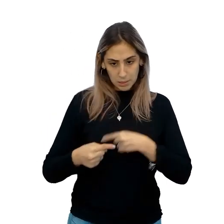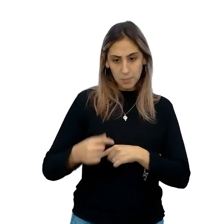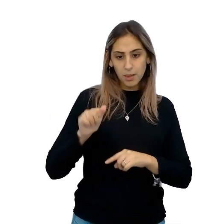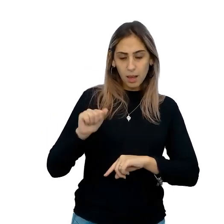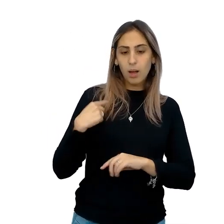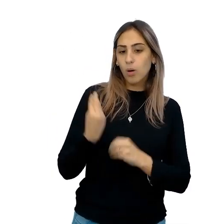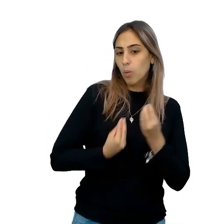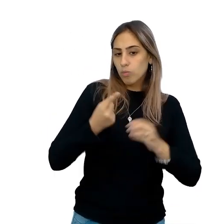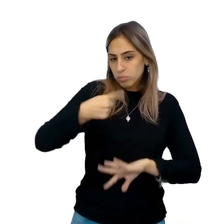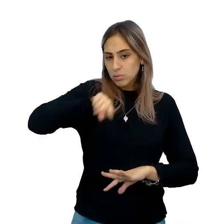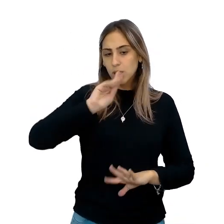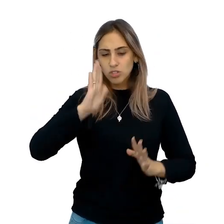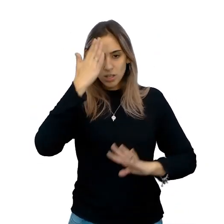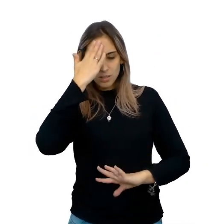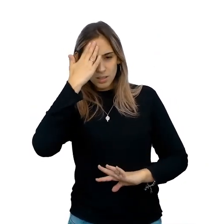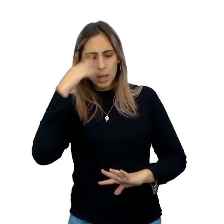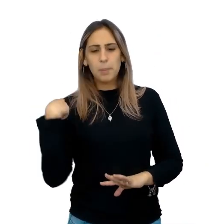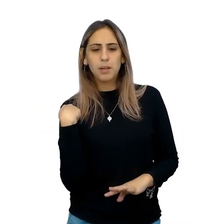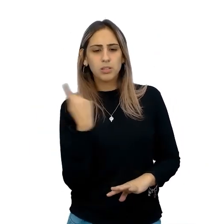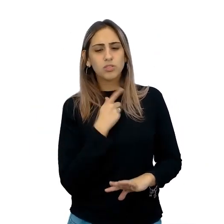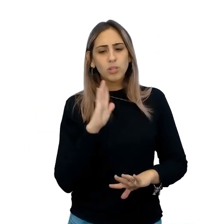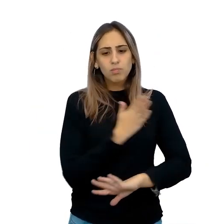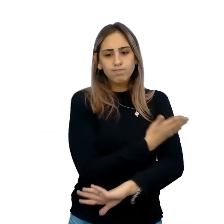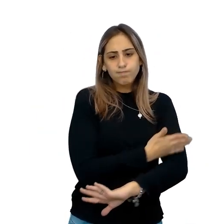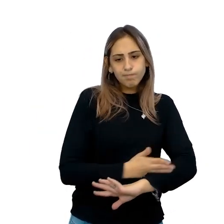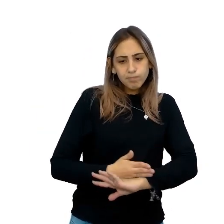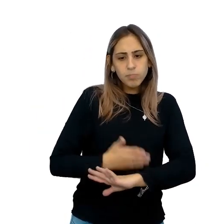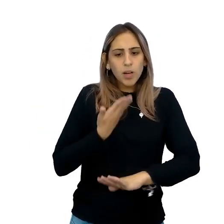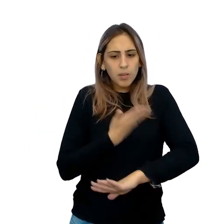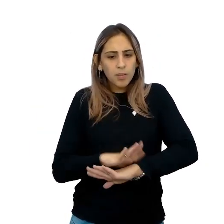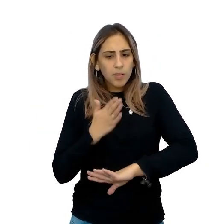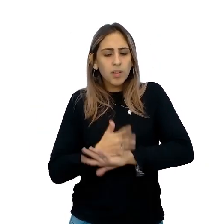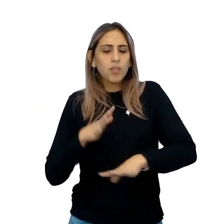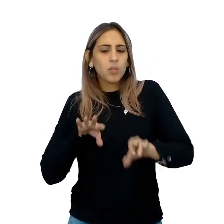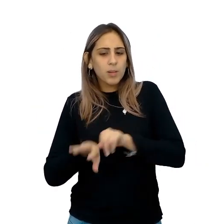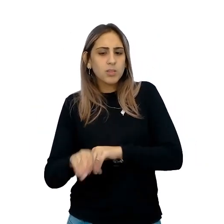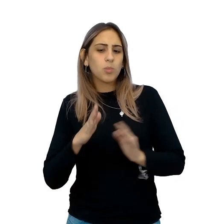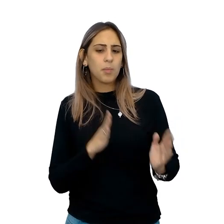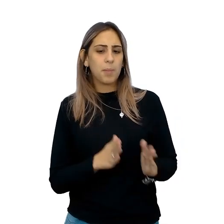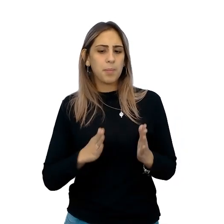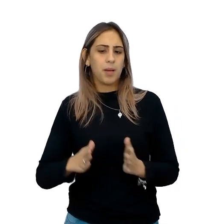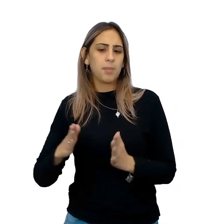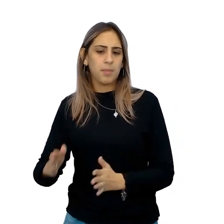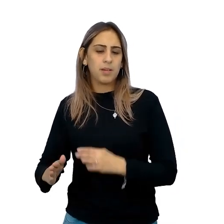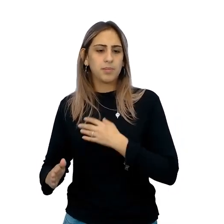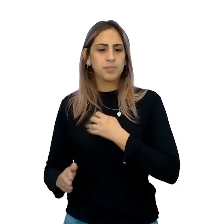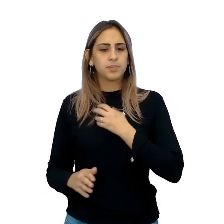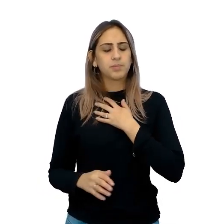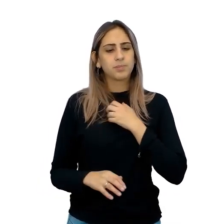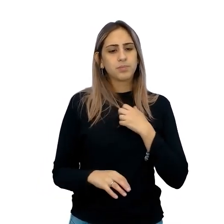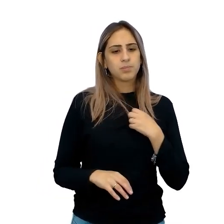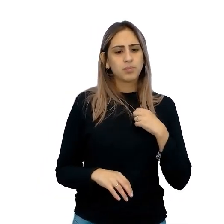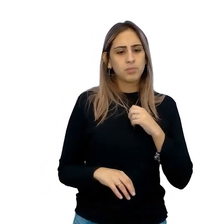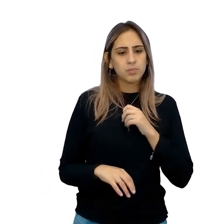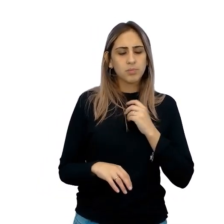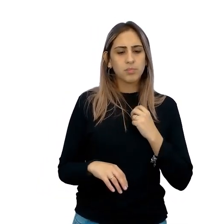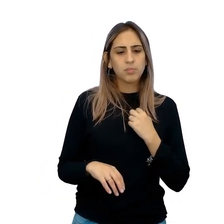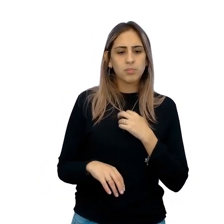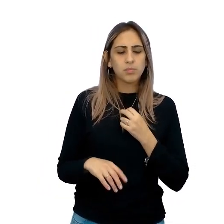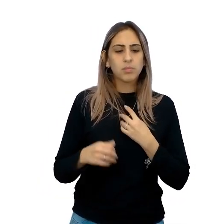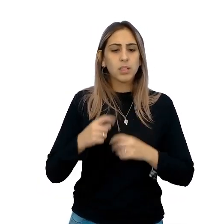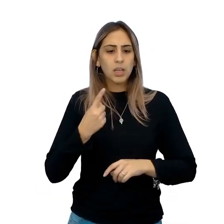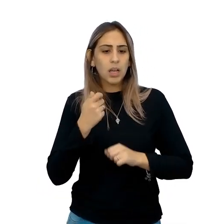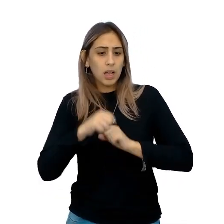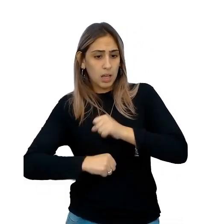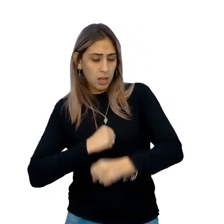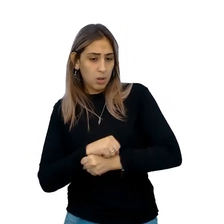como vocês também já sabem, a gente faz as formações de etapa. Na semana B, temos as formações de ano e